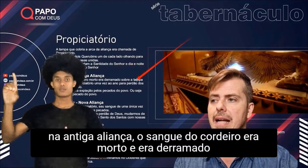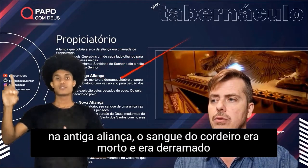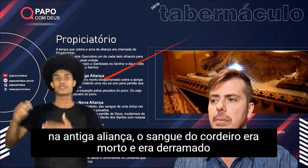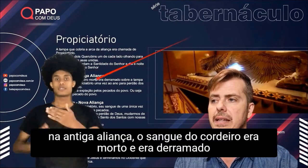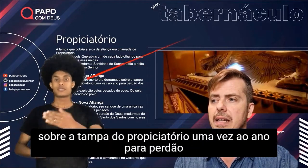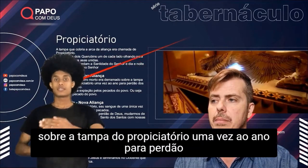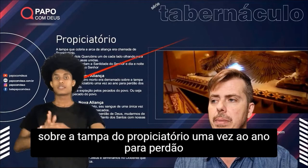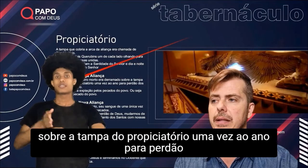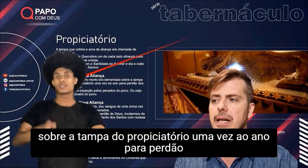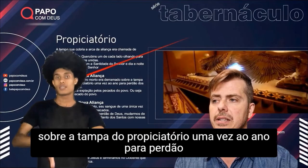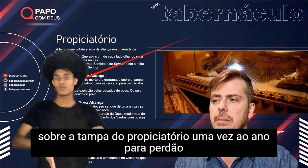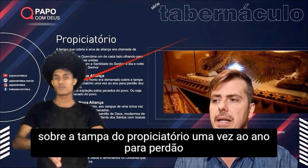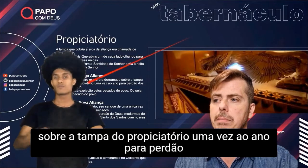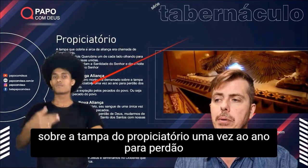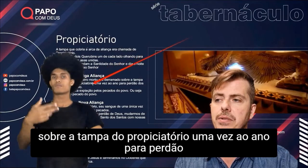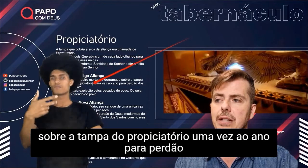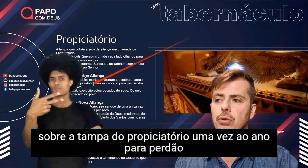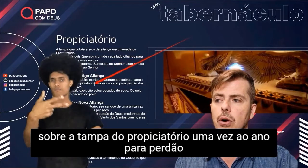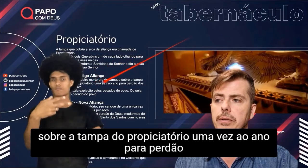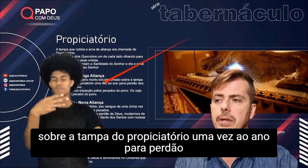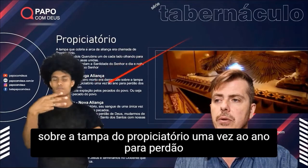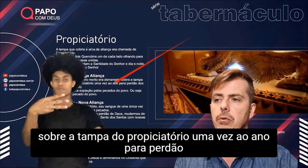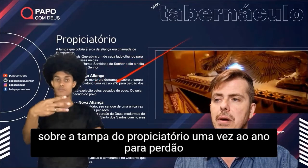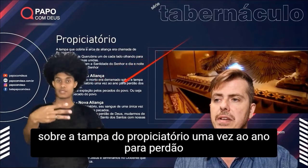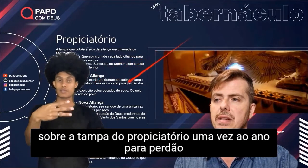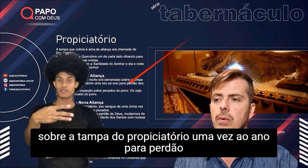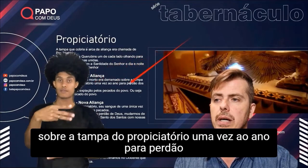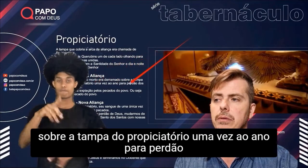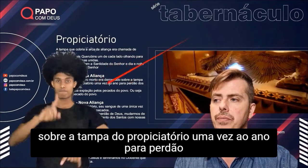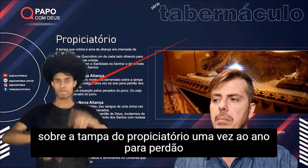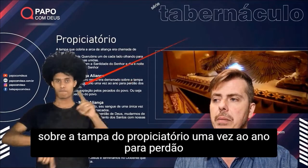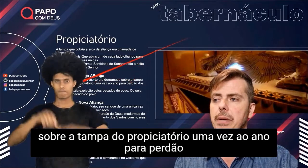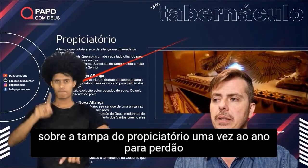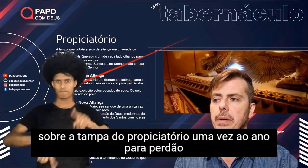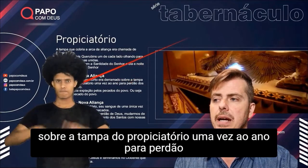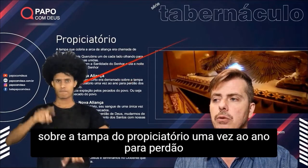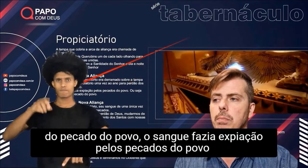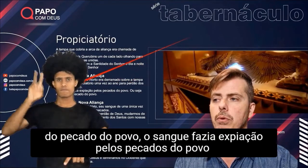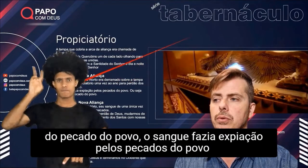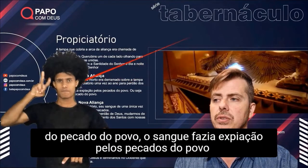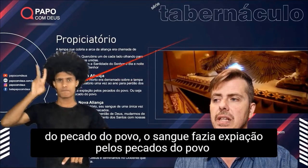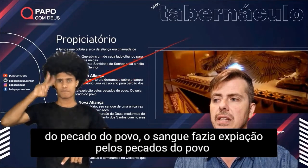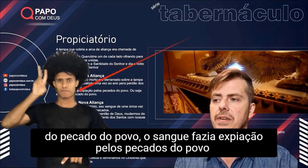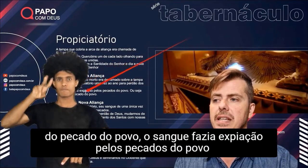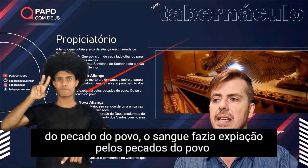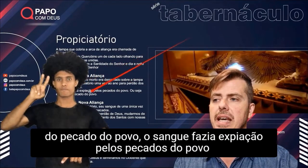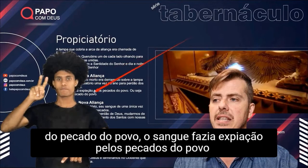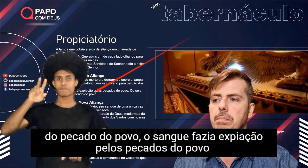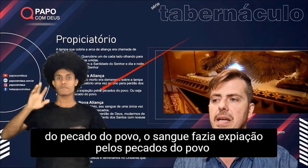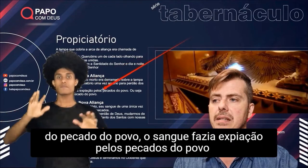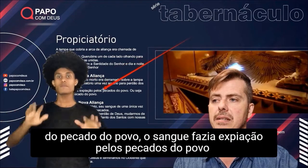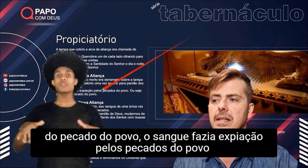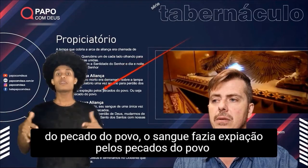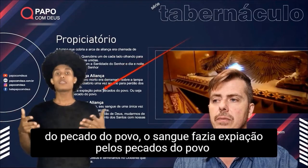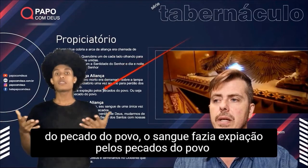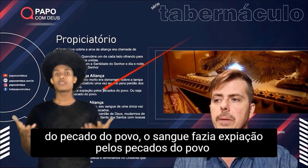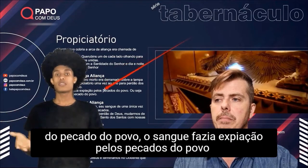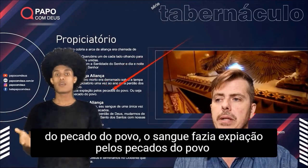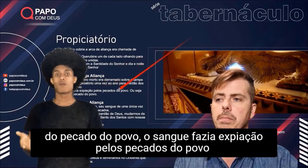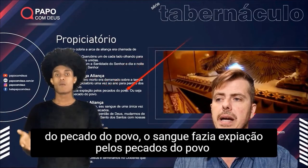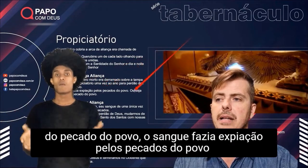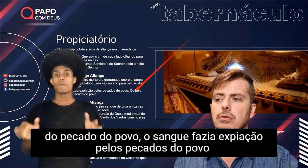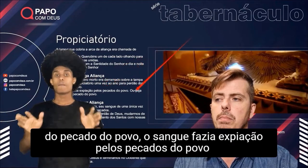era derramado sobre a tampa da chamada propiciatório, uma vez ao ano, para perdão do pecado do povo. O sangue fazia